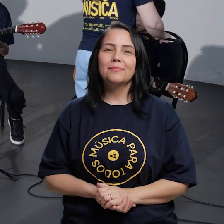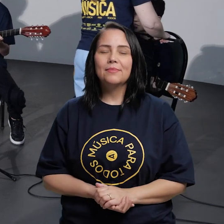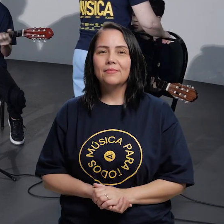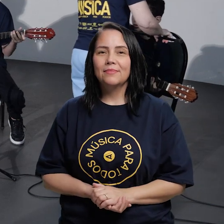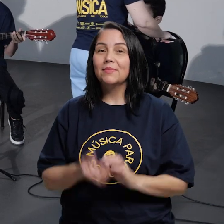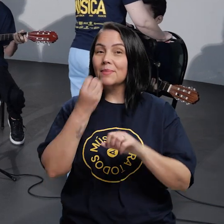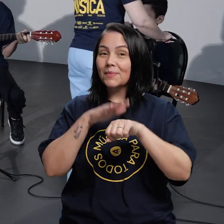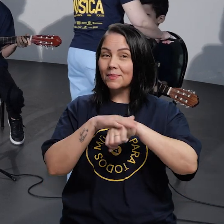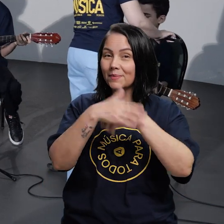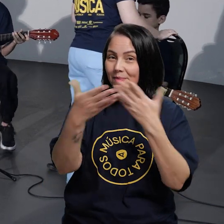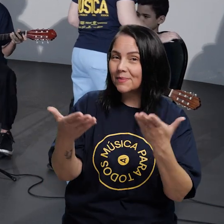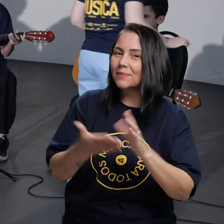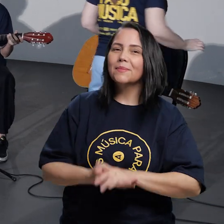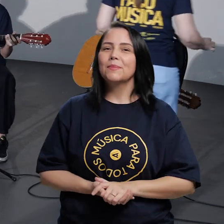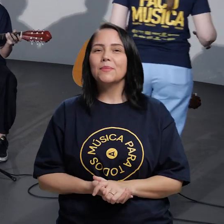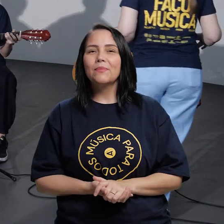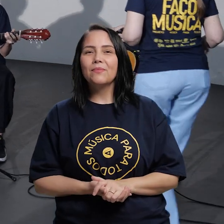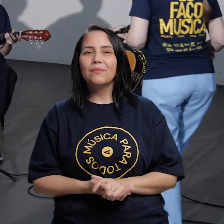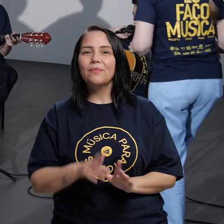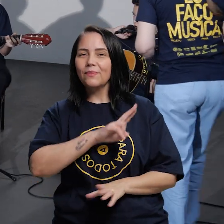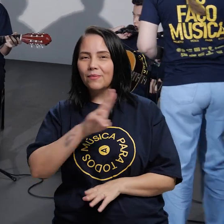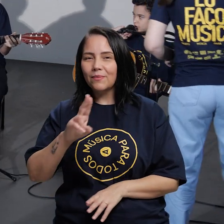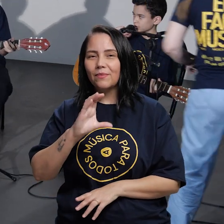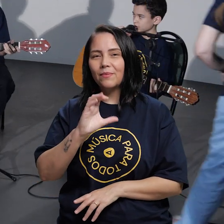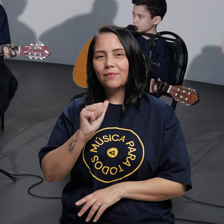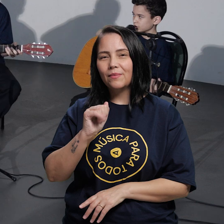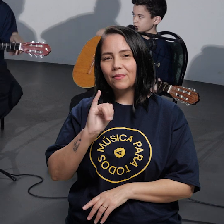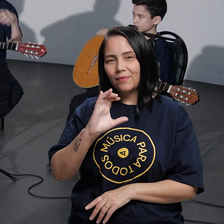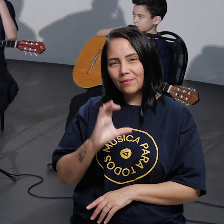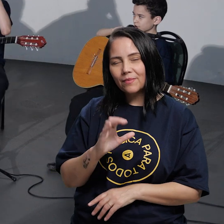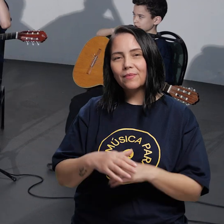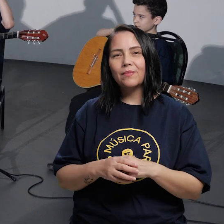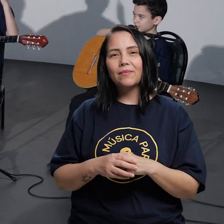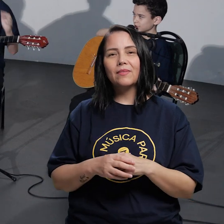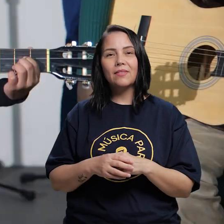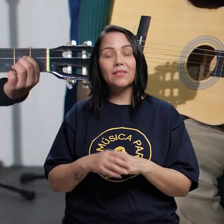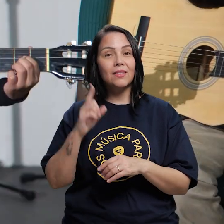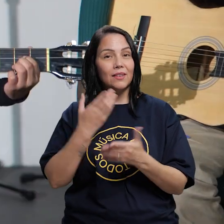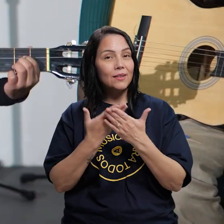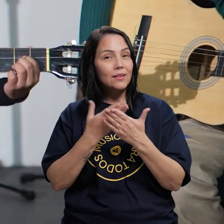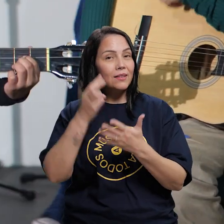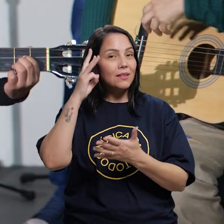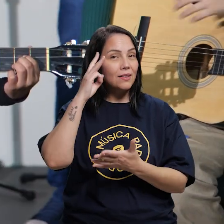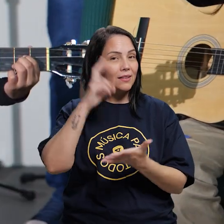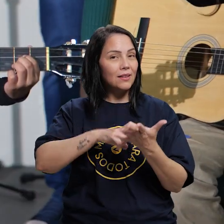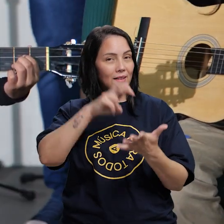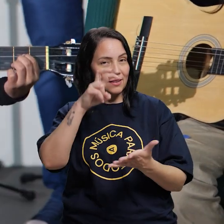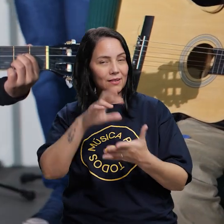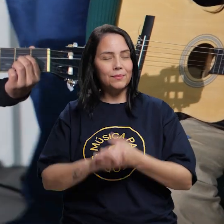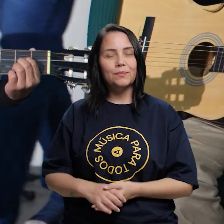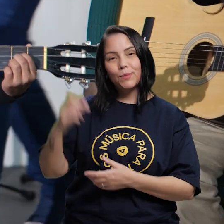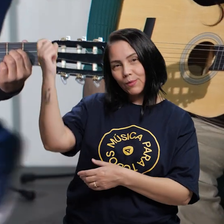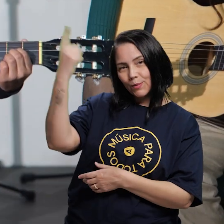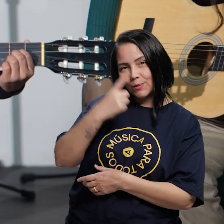Boa noite. Meu nome é Kaique. Nós somos da turma da terça de manhã. Nós vamos tocar a música do Sol do Jota